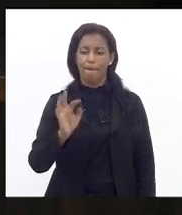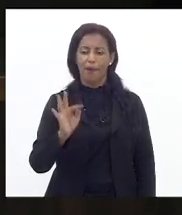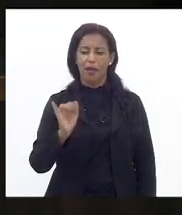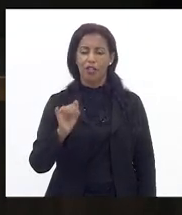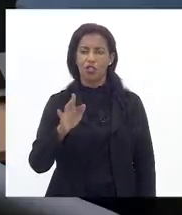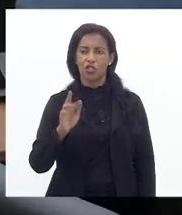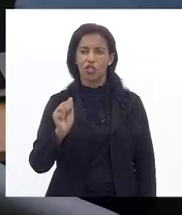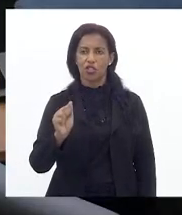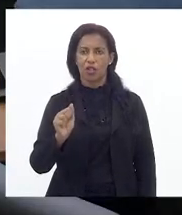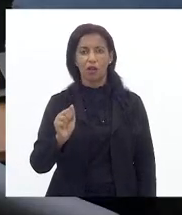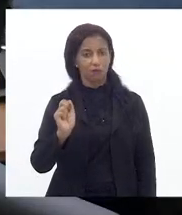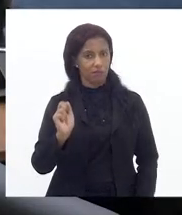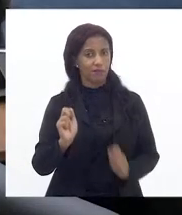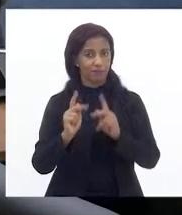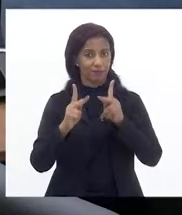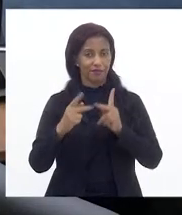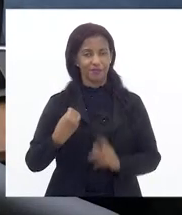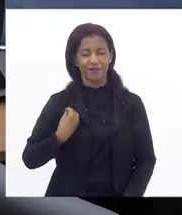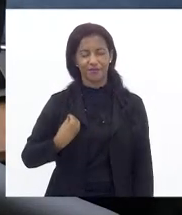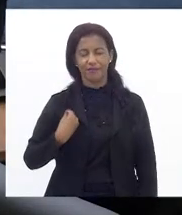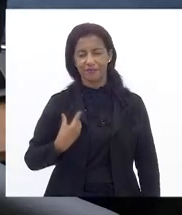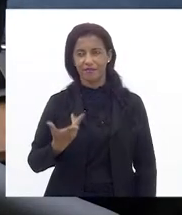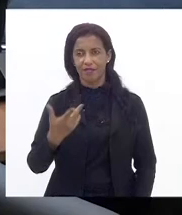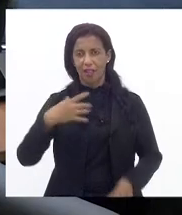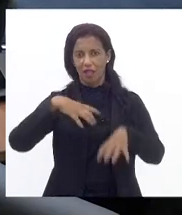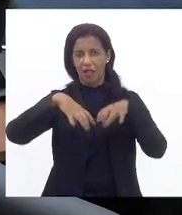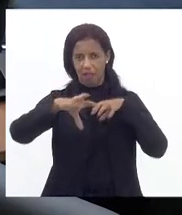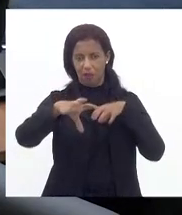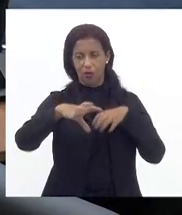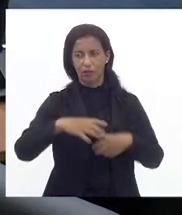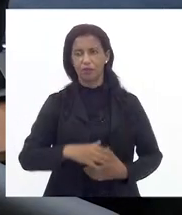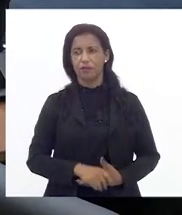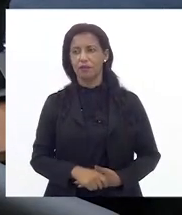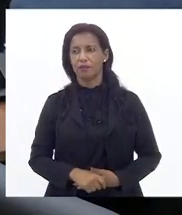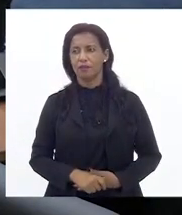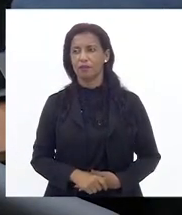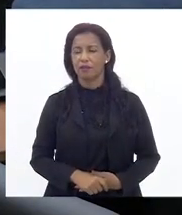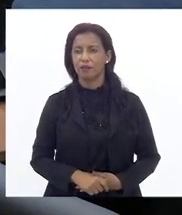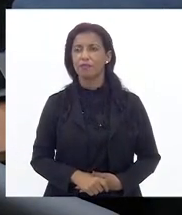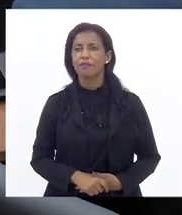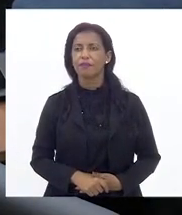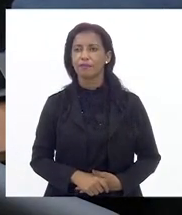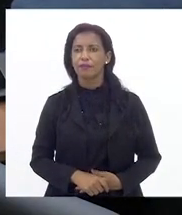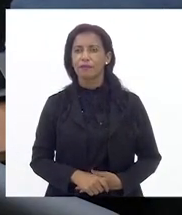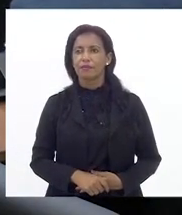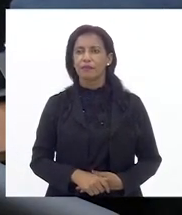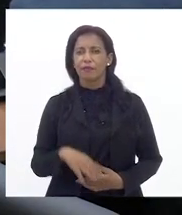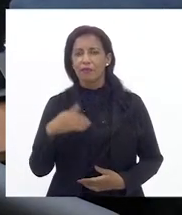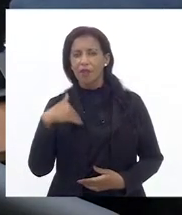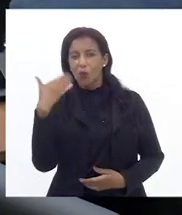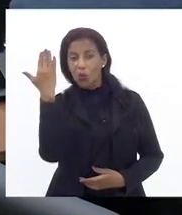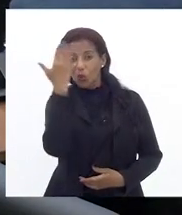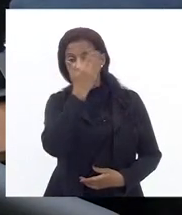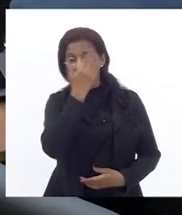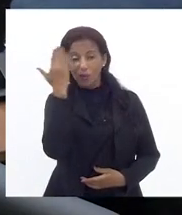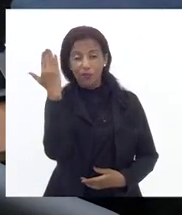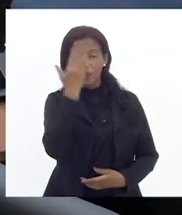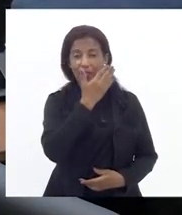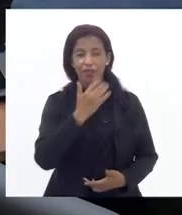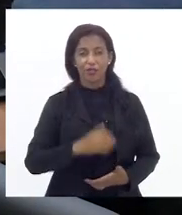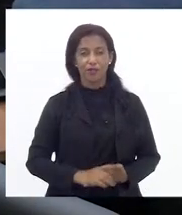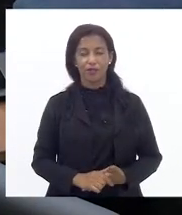Ah pois não estou aqui remotamente e remotamente eu não lhe vejo amigo